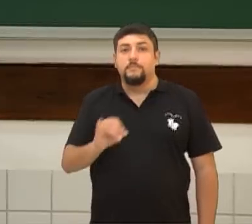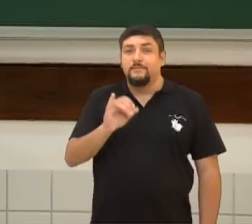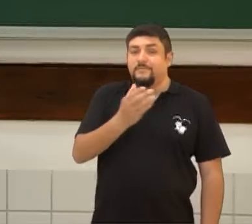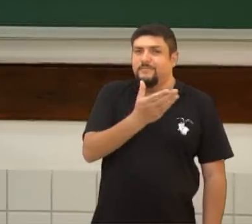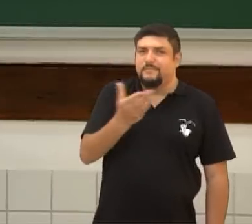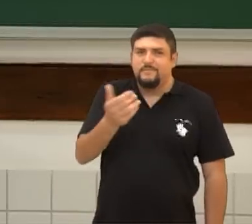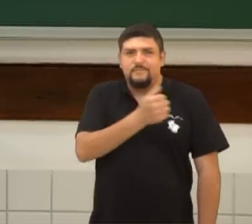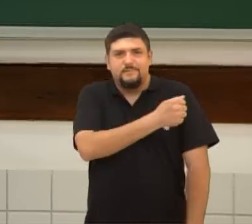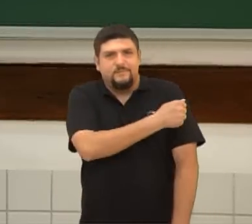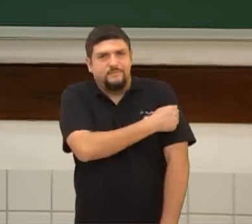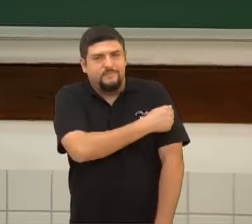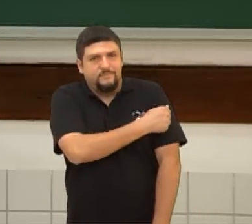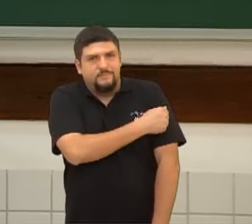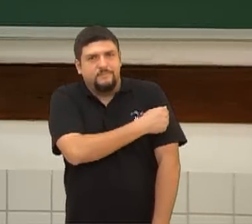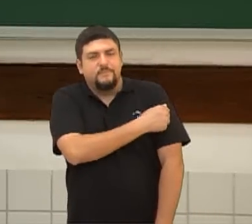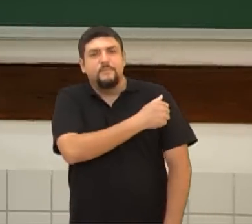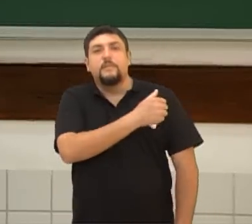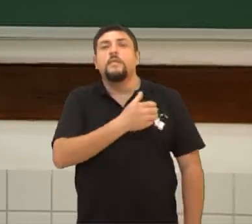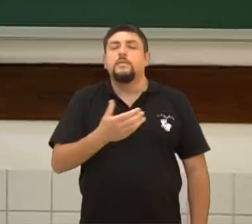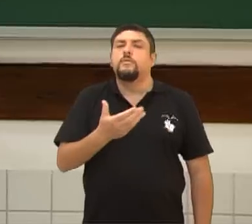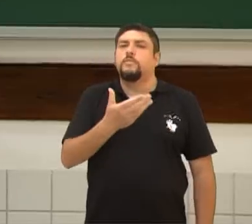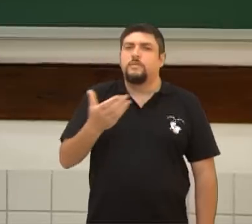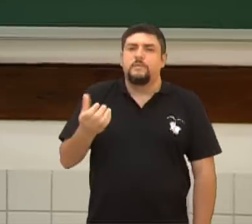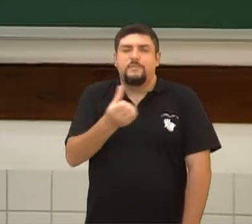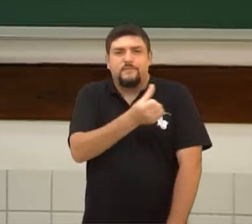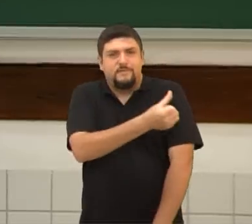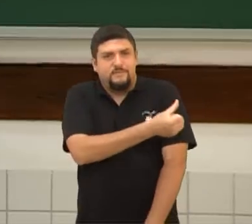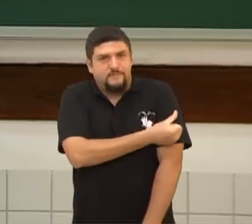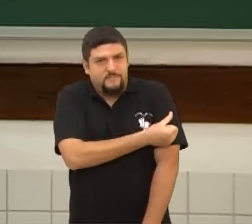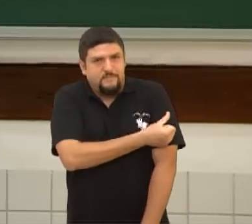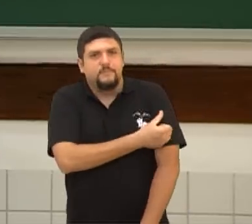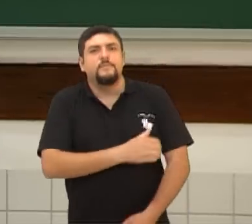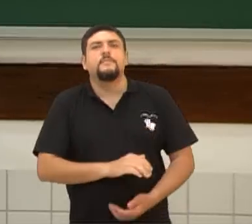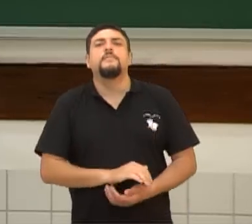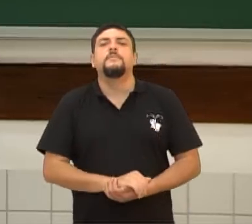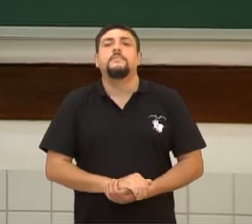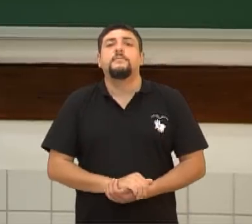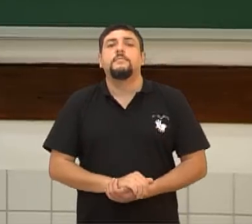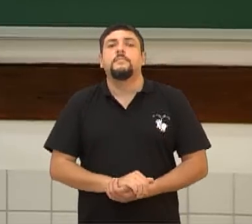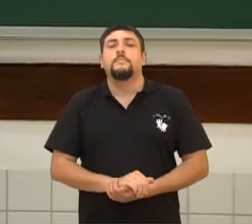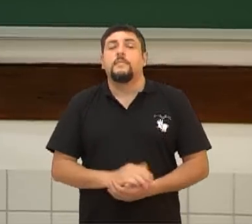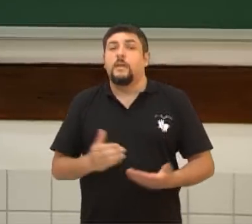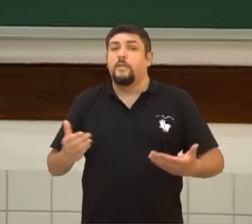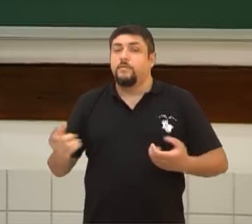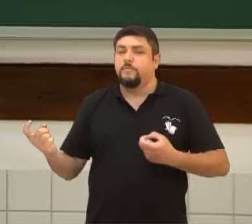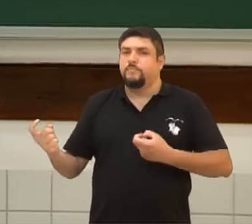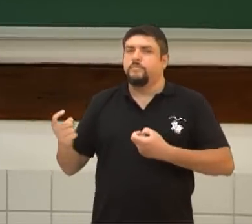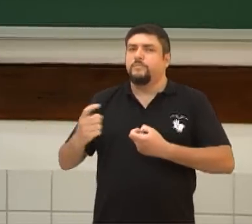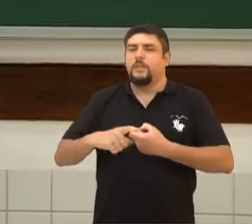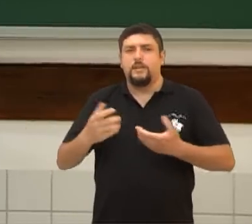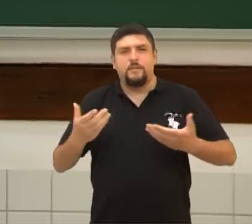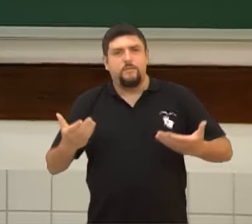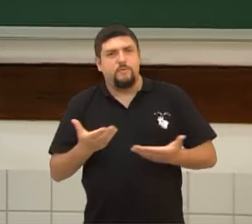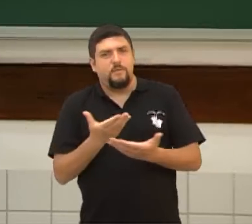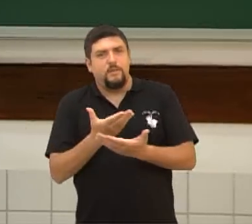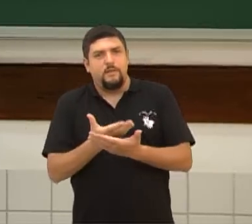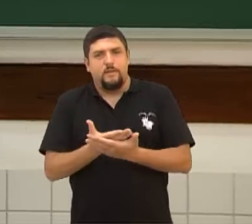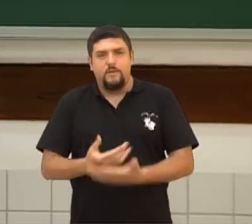queridos alunos, queridas alunas do 6º ano. Estamos de volta e a nossa aula hoje é de